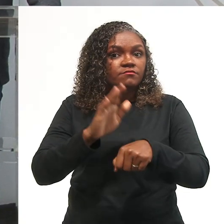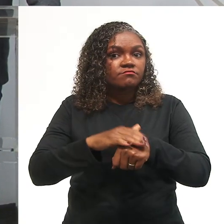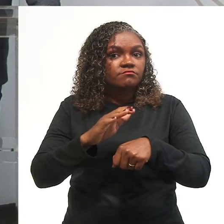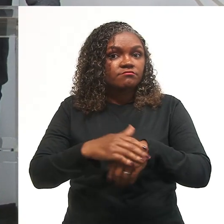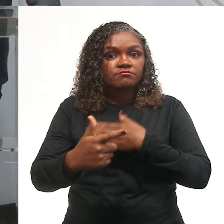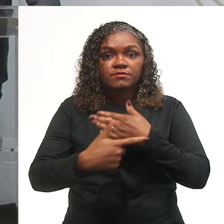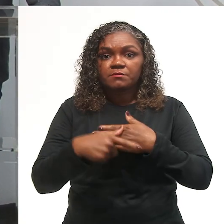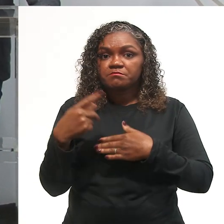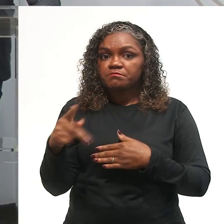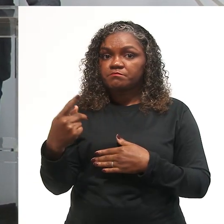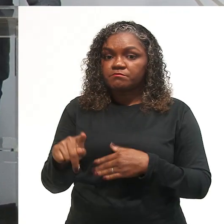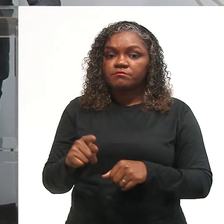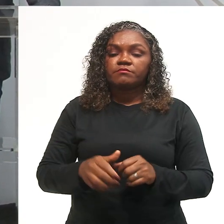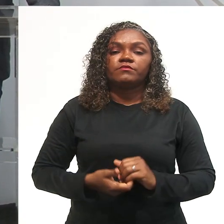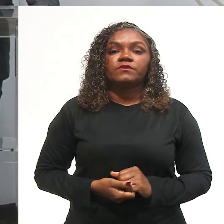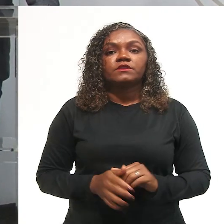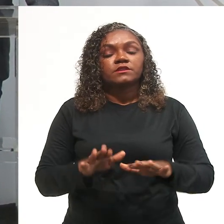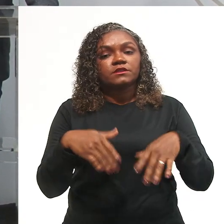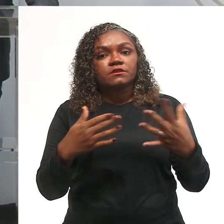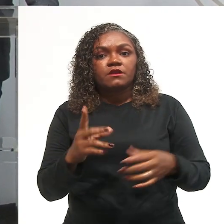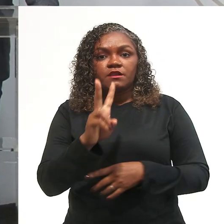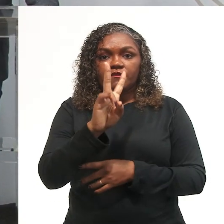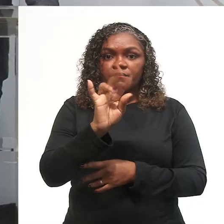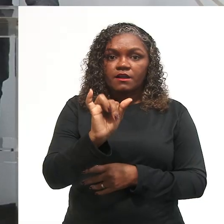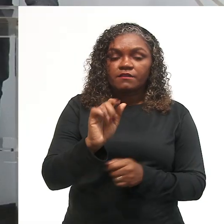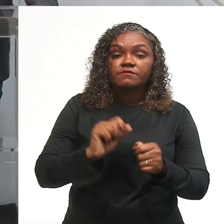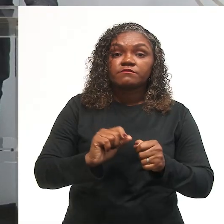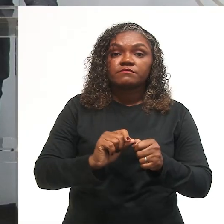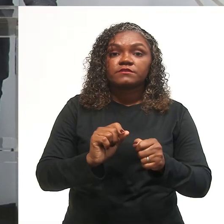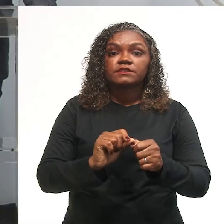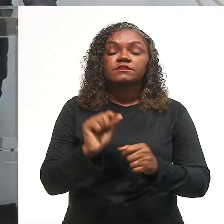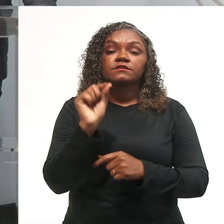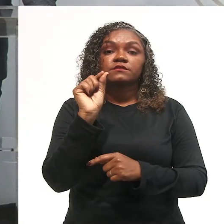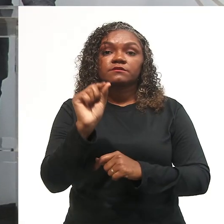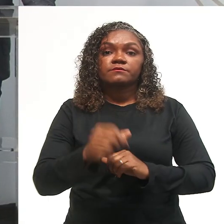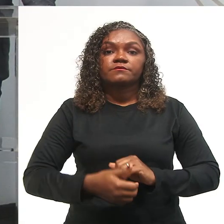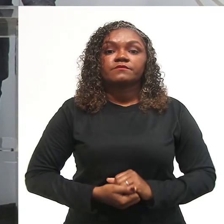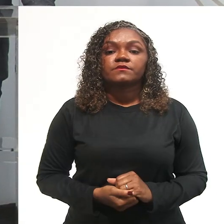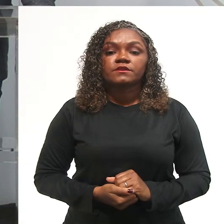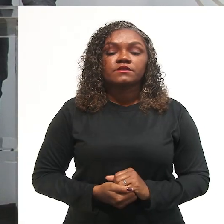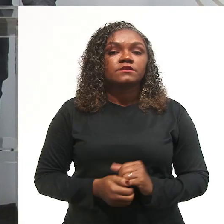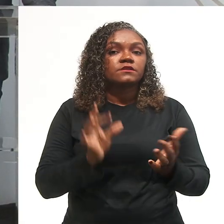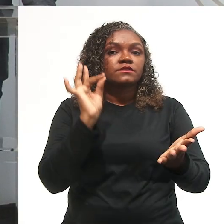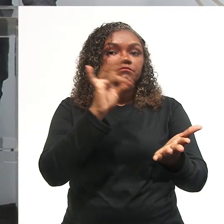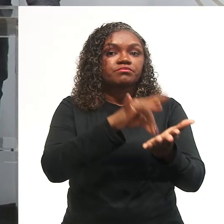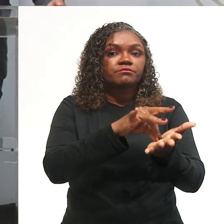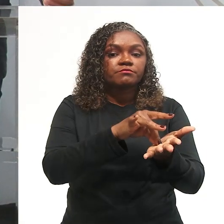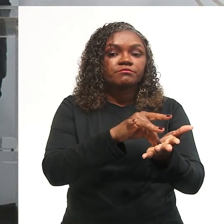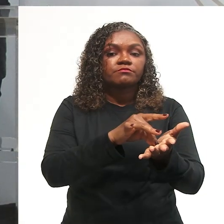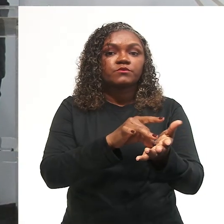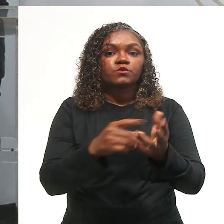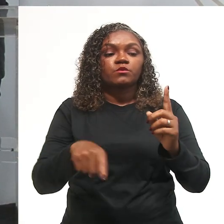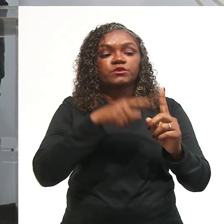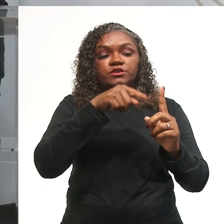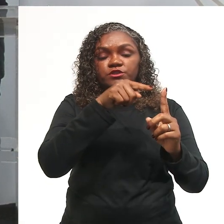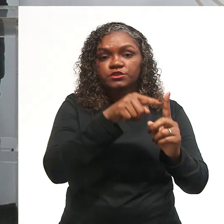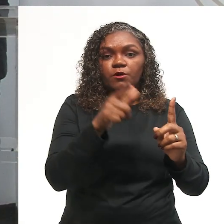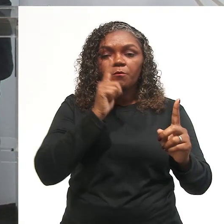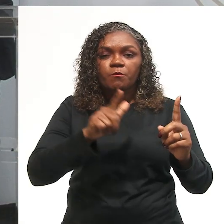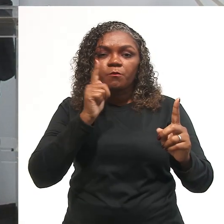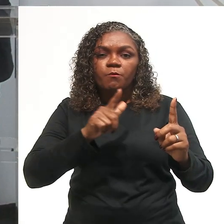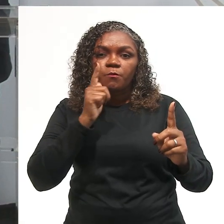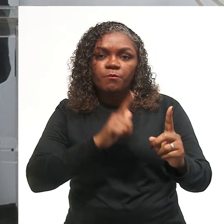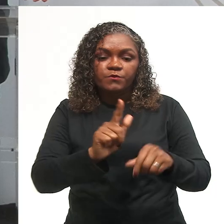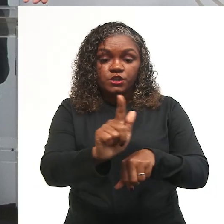ações. Portanto, ele tanto vai atingir, de forma satisfatória ali os objetivos de